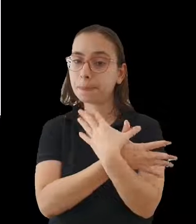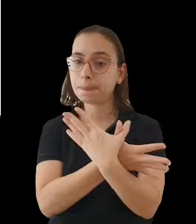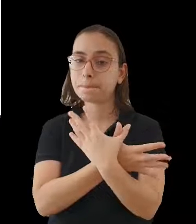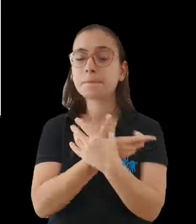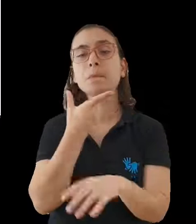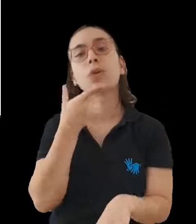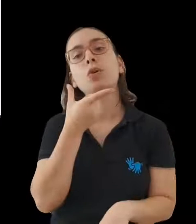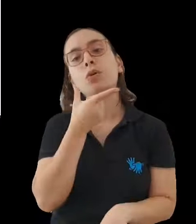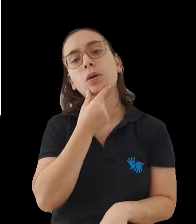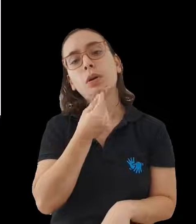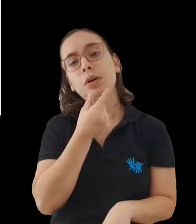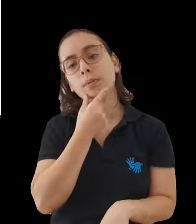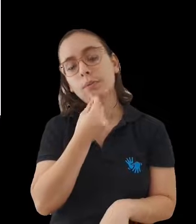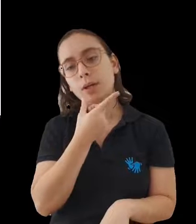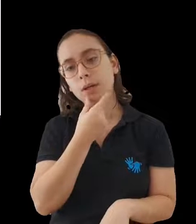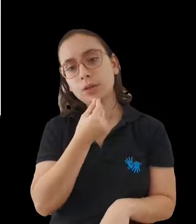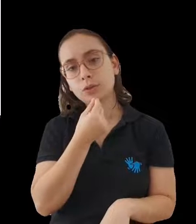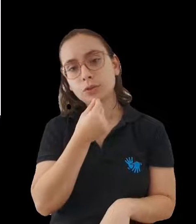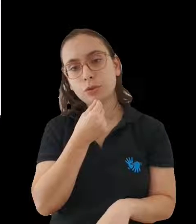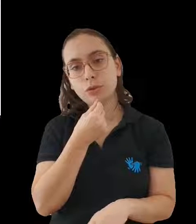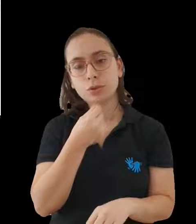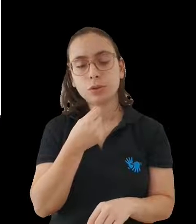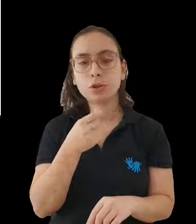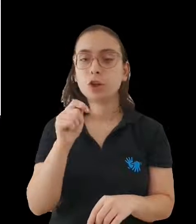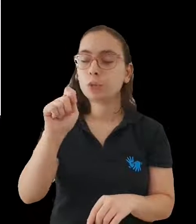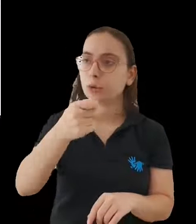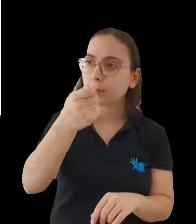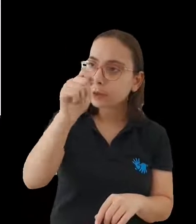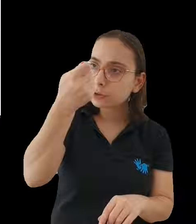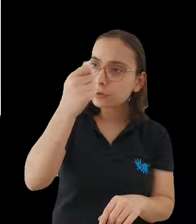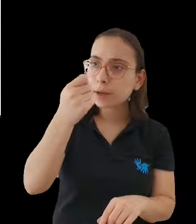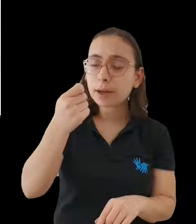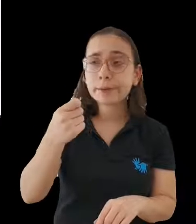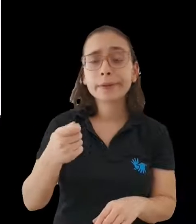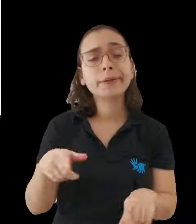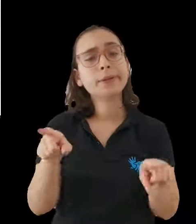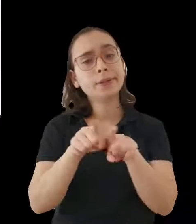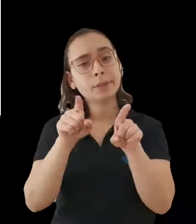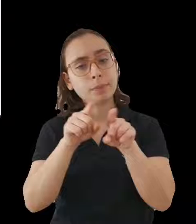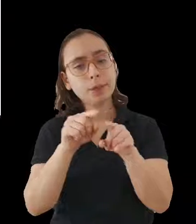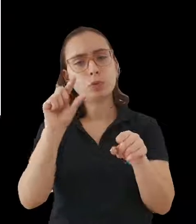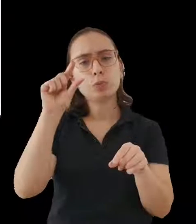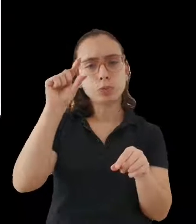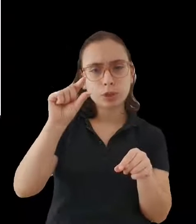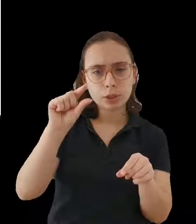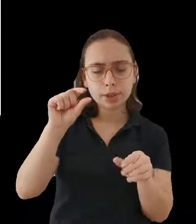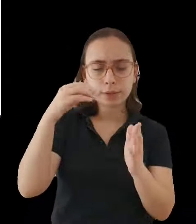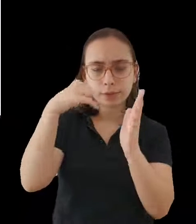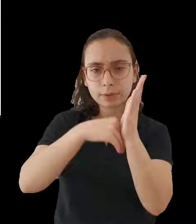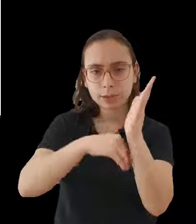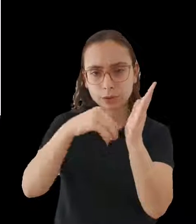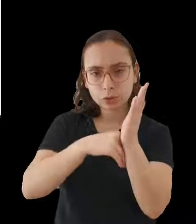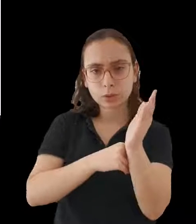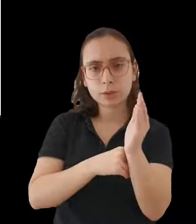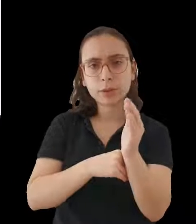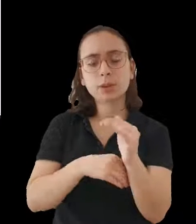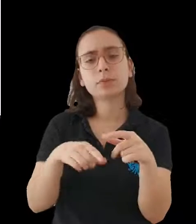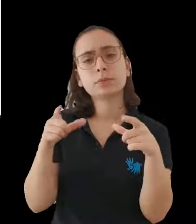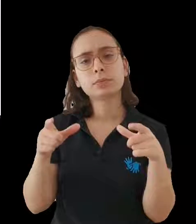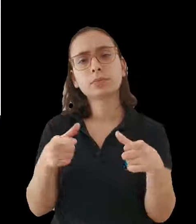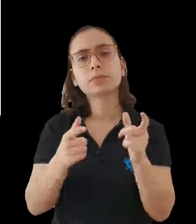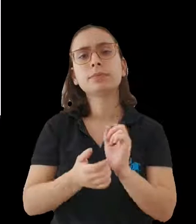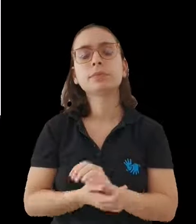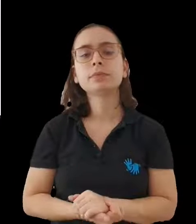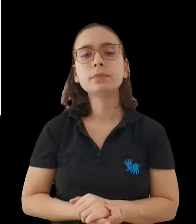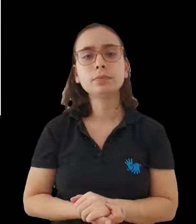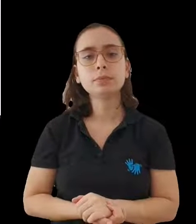mesmo, ele é um boneco de vara, e ele é um boneco que vai se esconder no cenário. Vou mostrar para vocês.